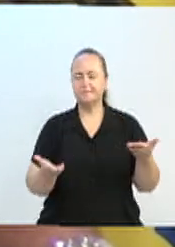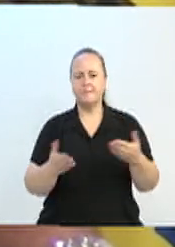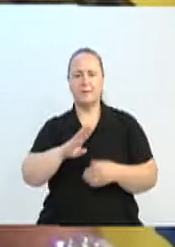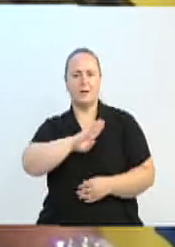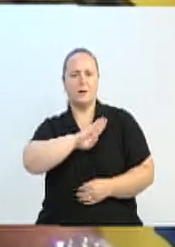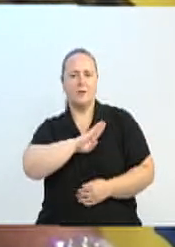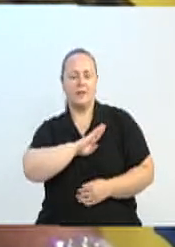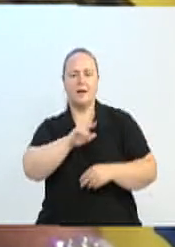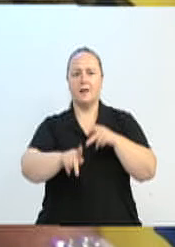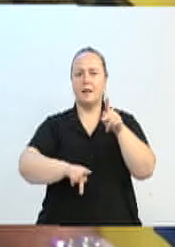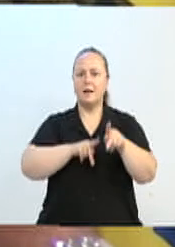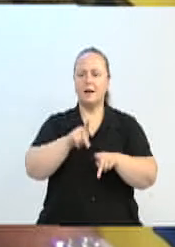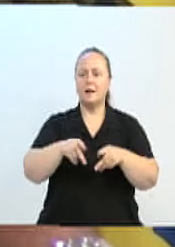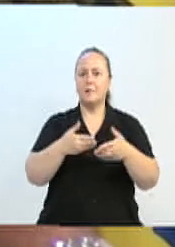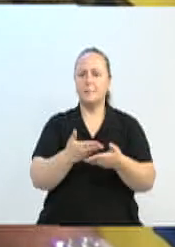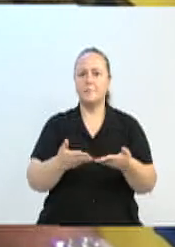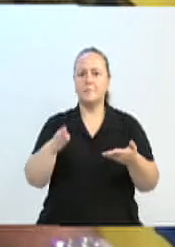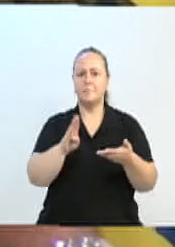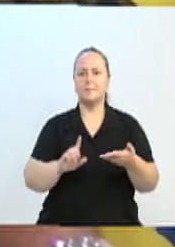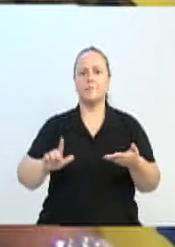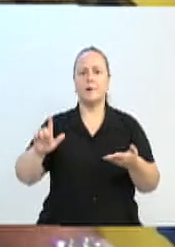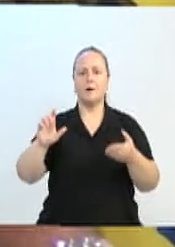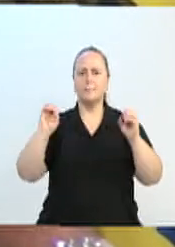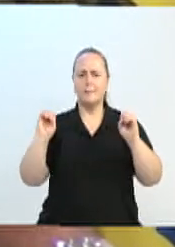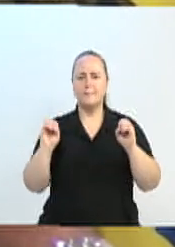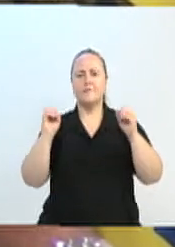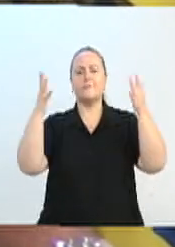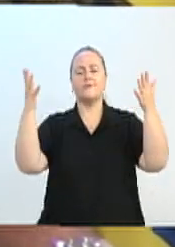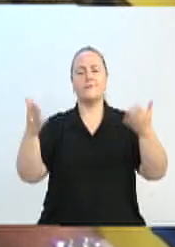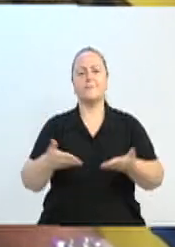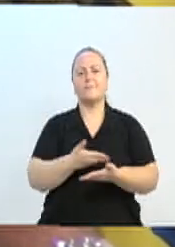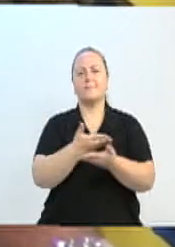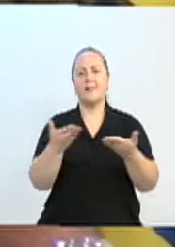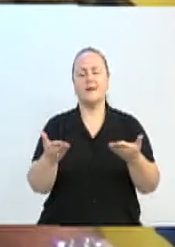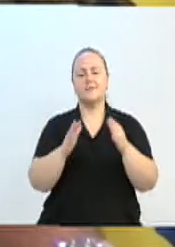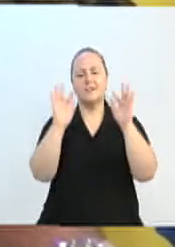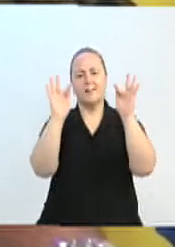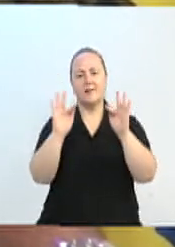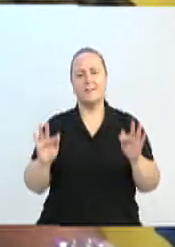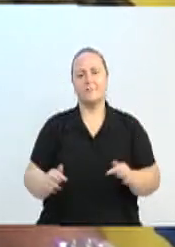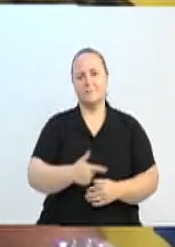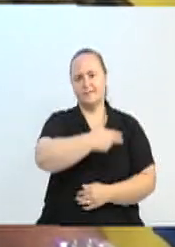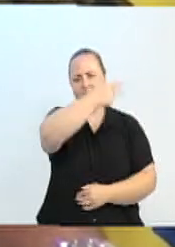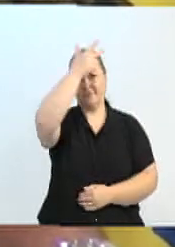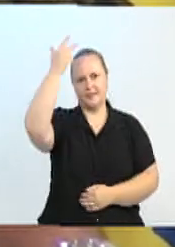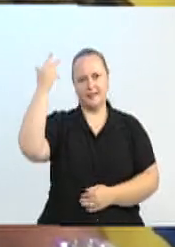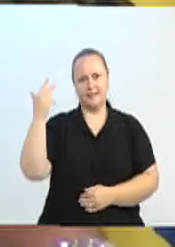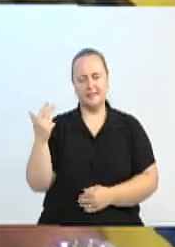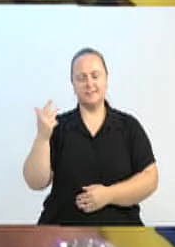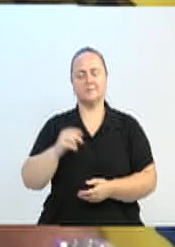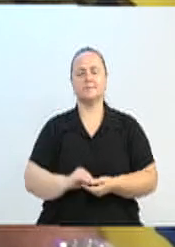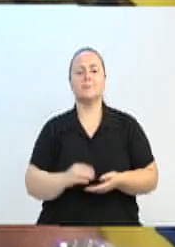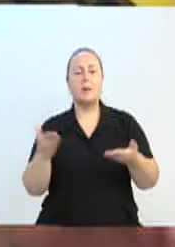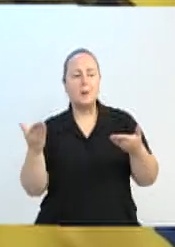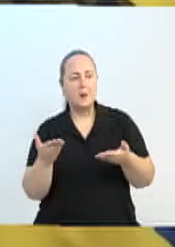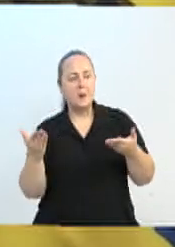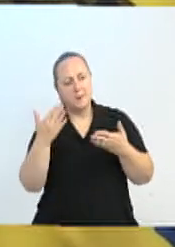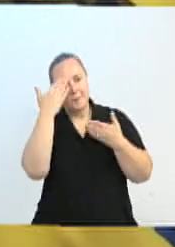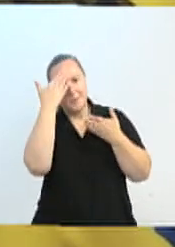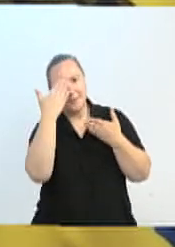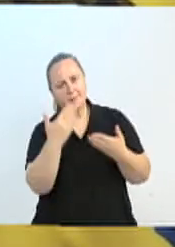população de Blumenau Boas Festas e um feliz Natal que hora Presidente nessa tarde é hoje muito obrigado